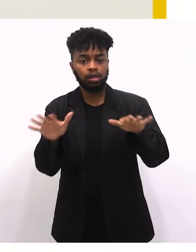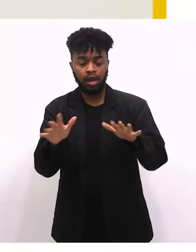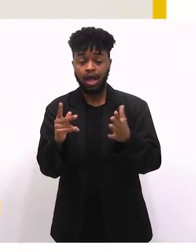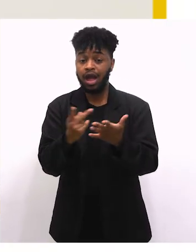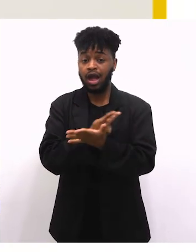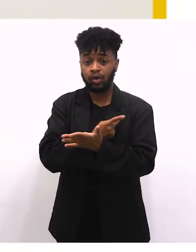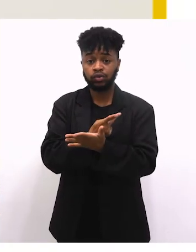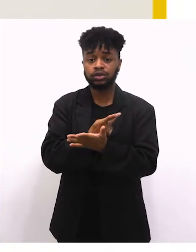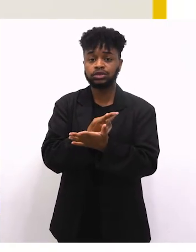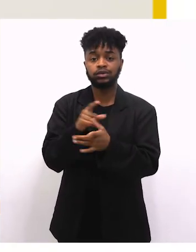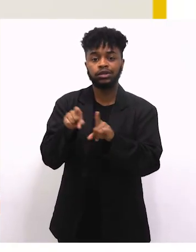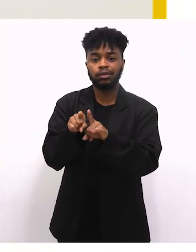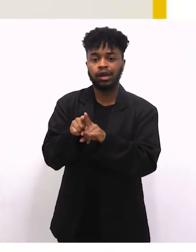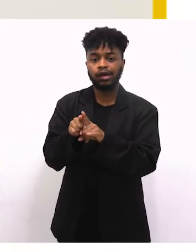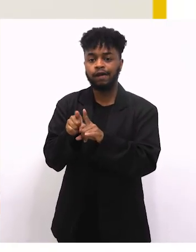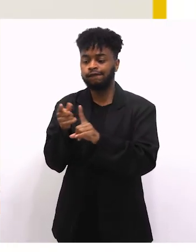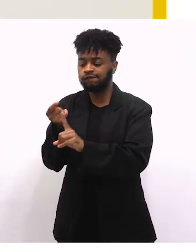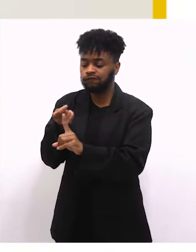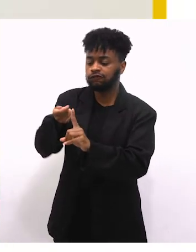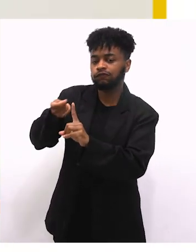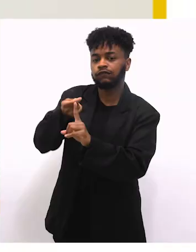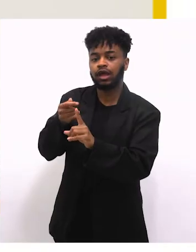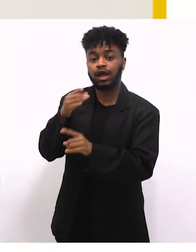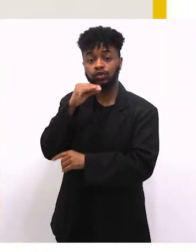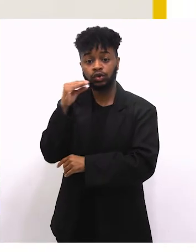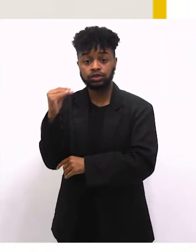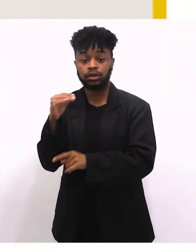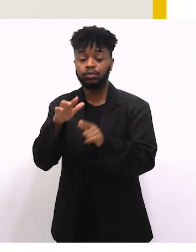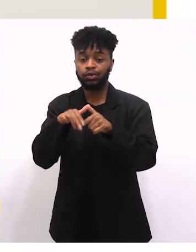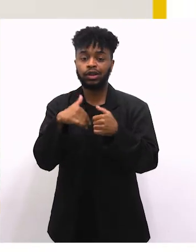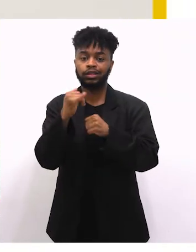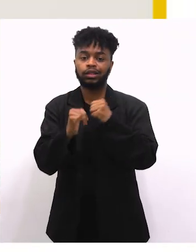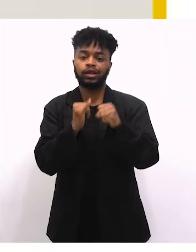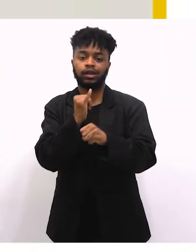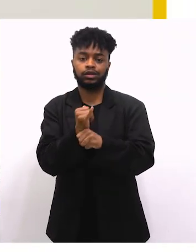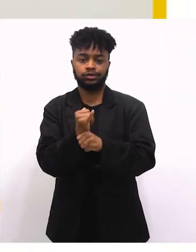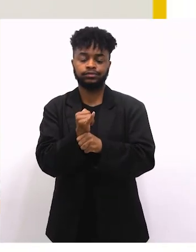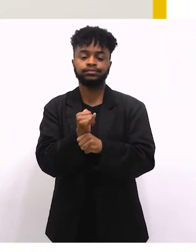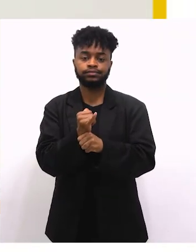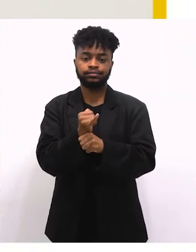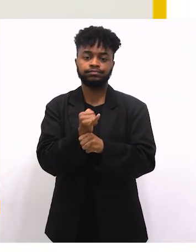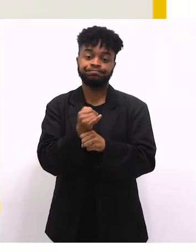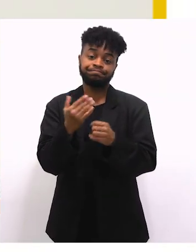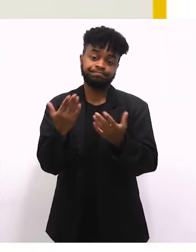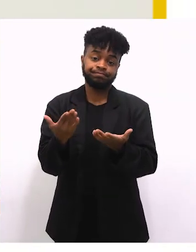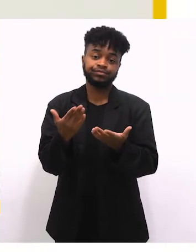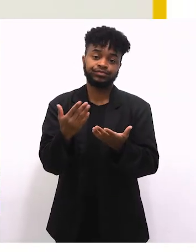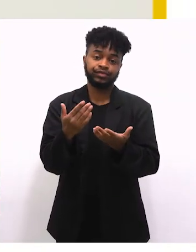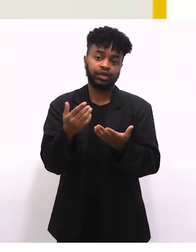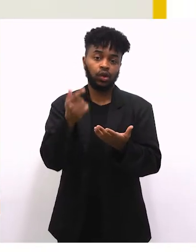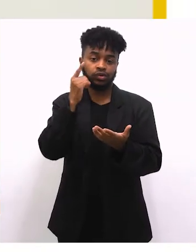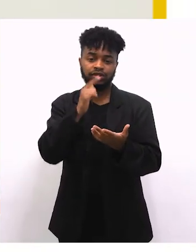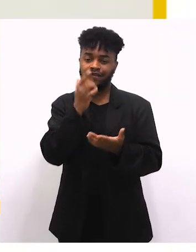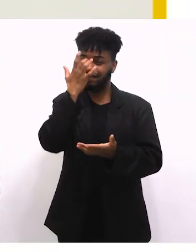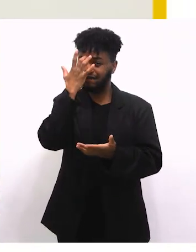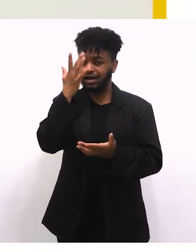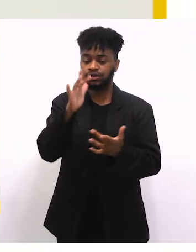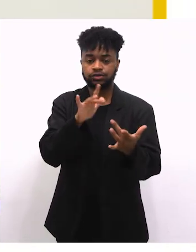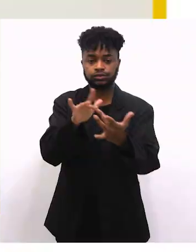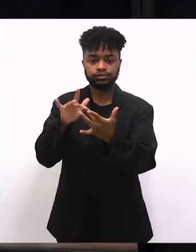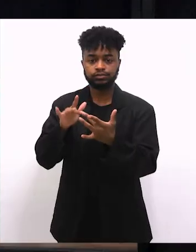esse aliciamento a adolescentes por conta da internet de uma forma mais